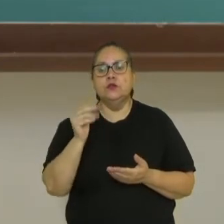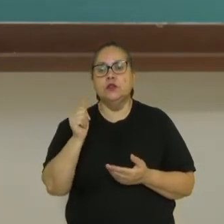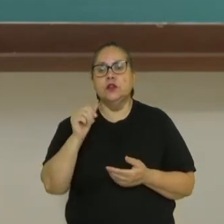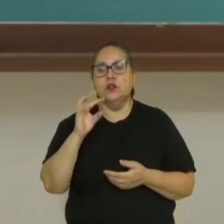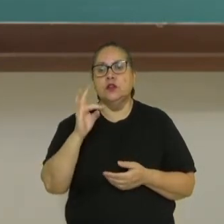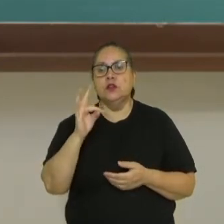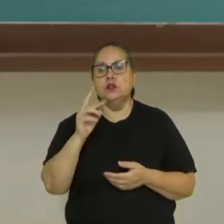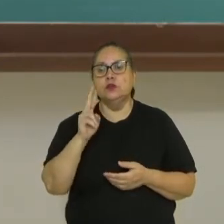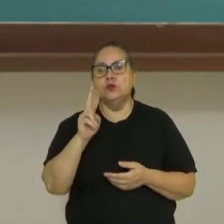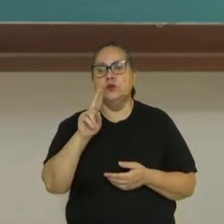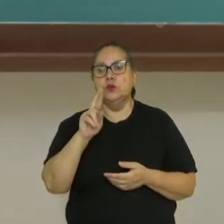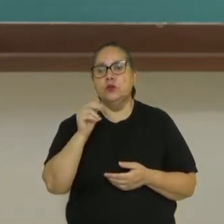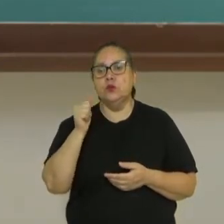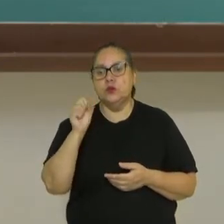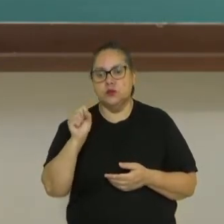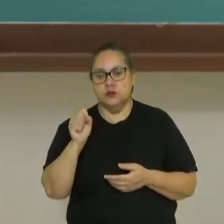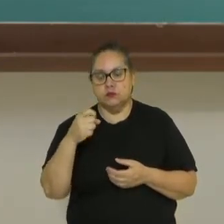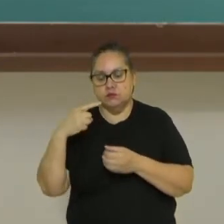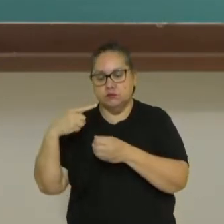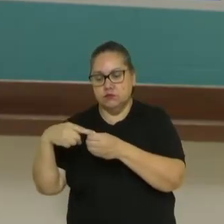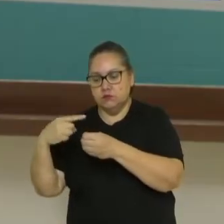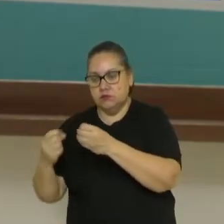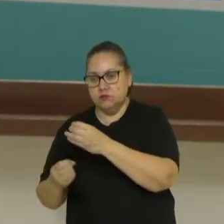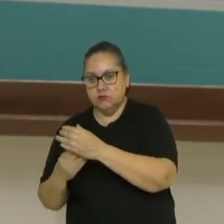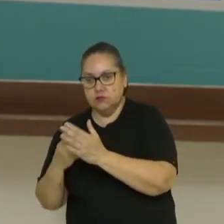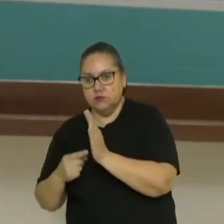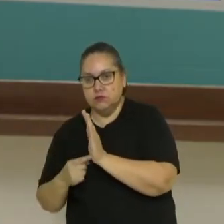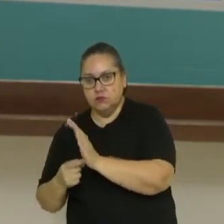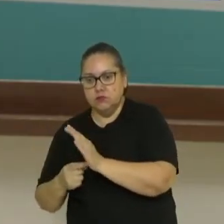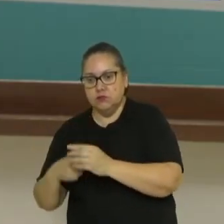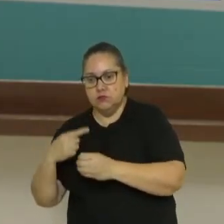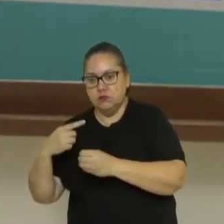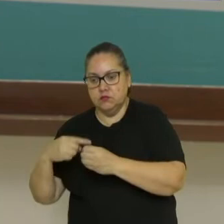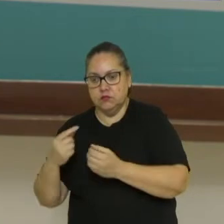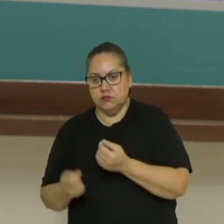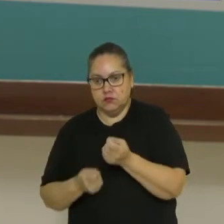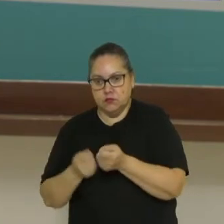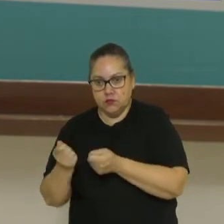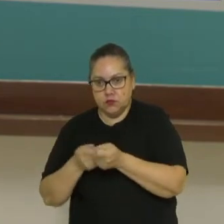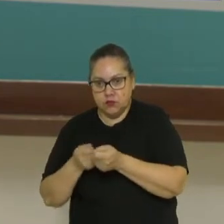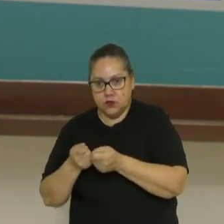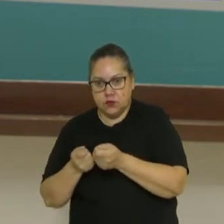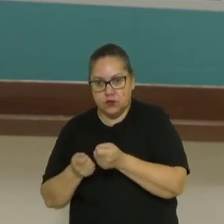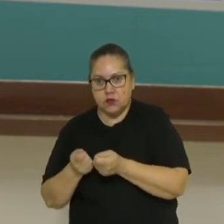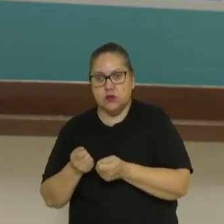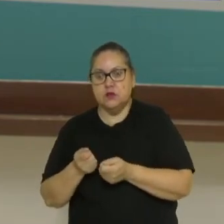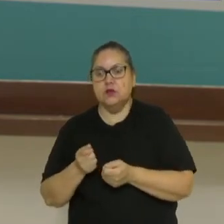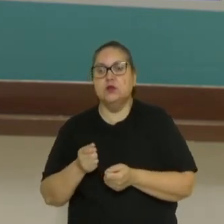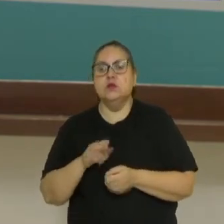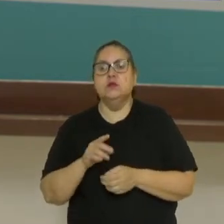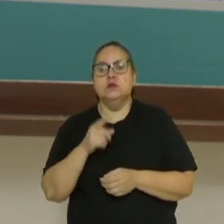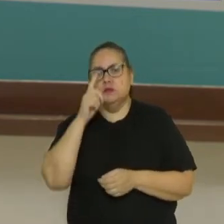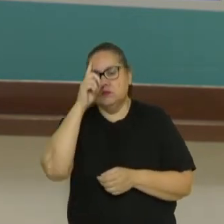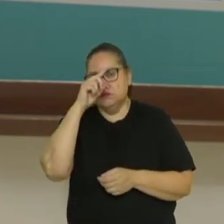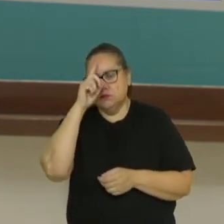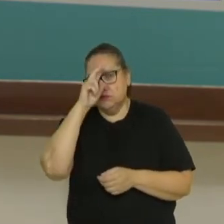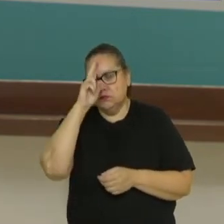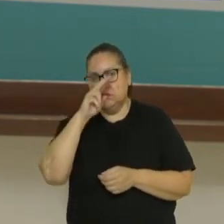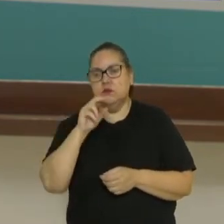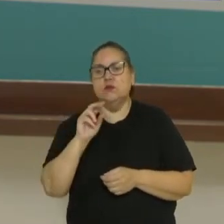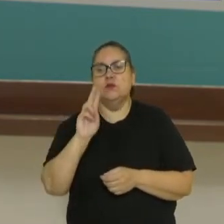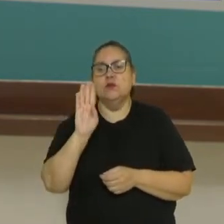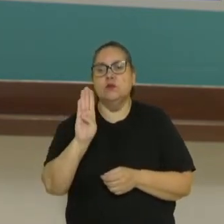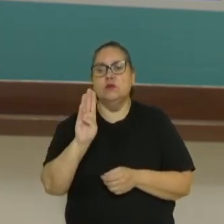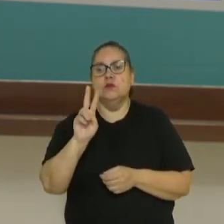ganhar destaque como cidades comerciais, é importante lembrar que os burgueses passam a deter